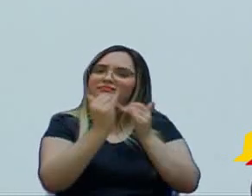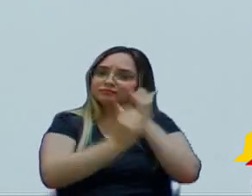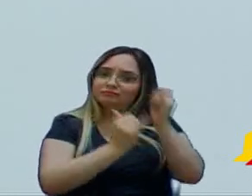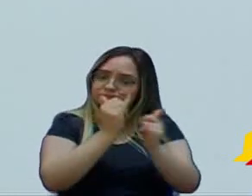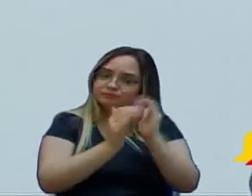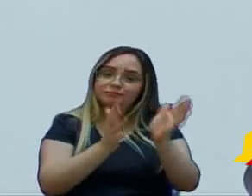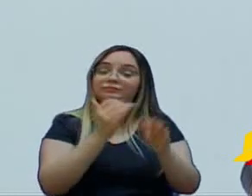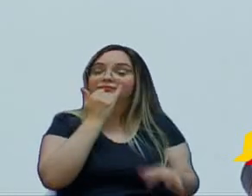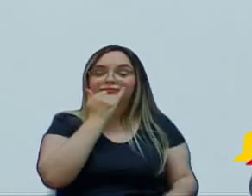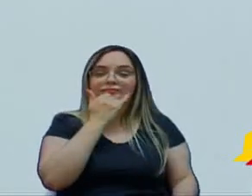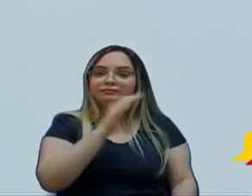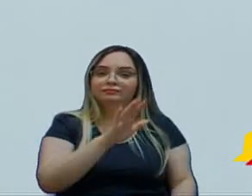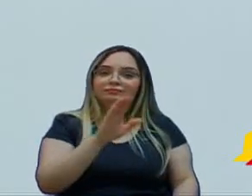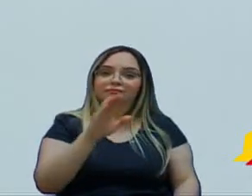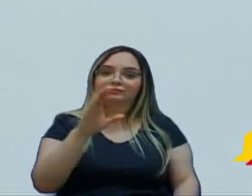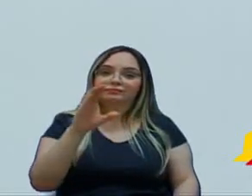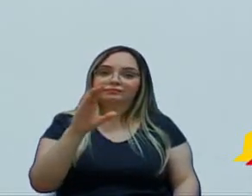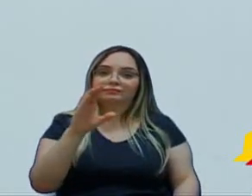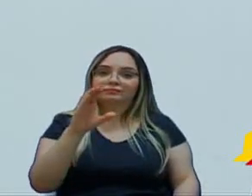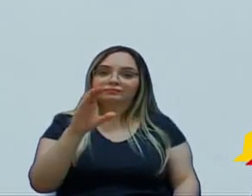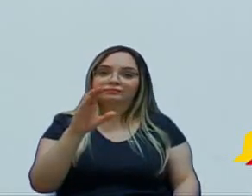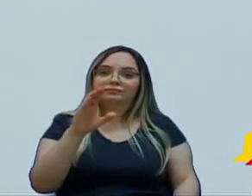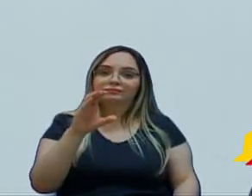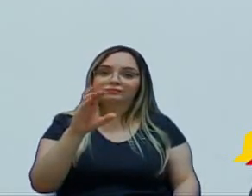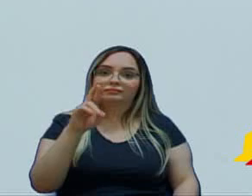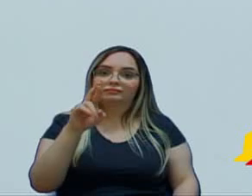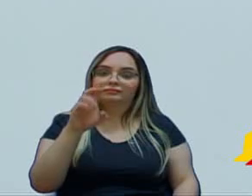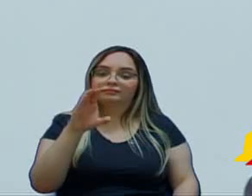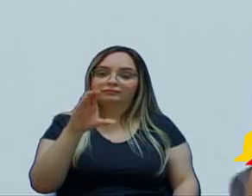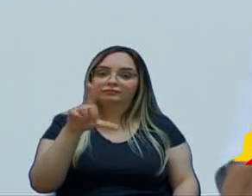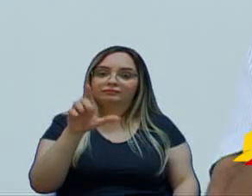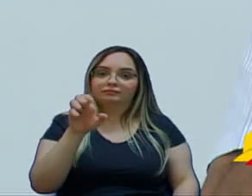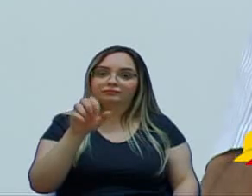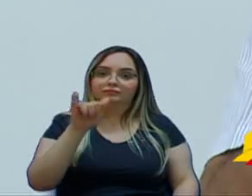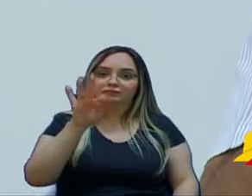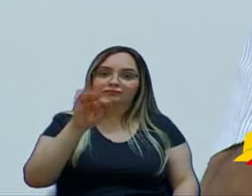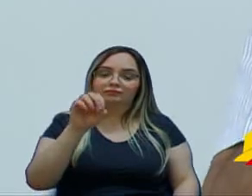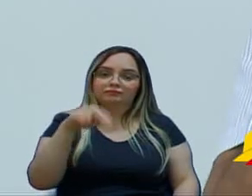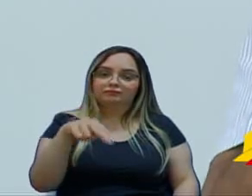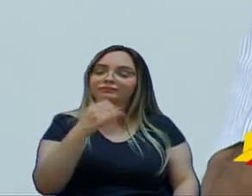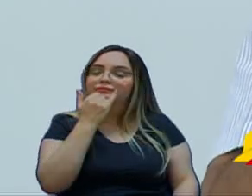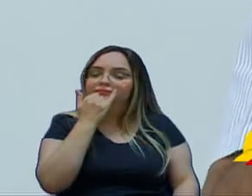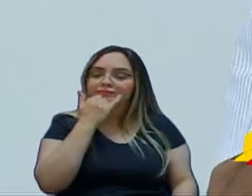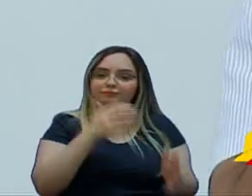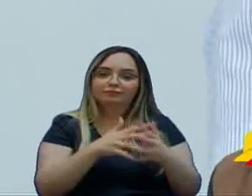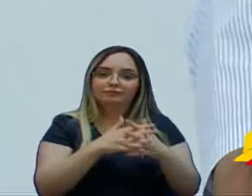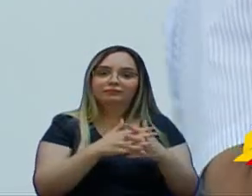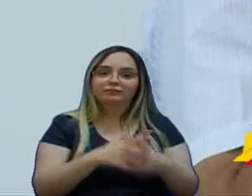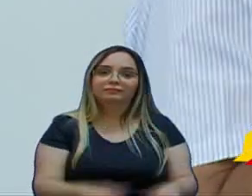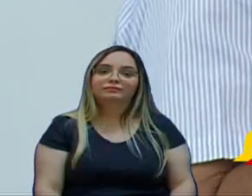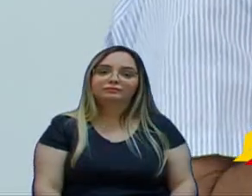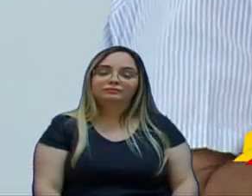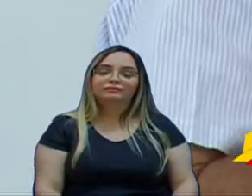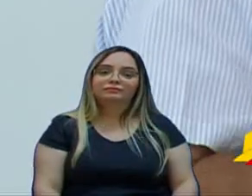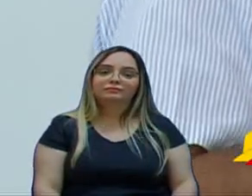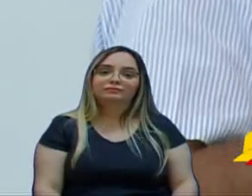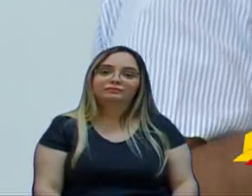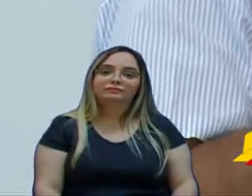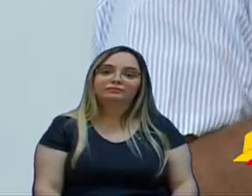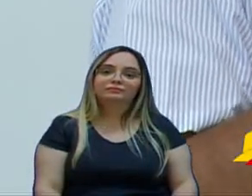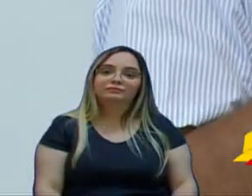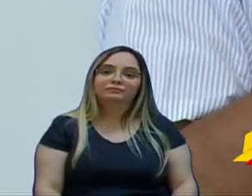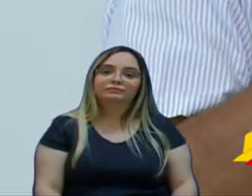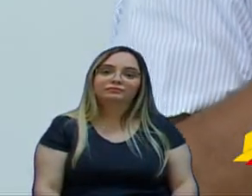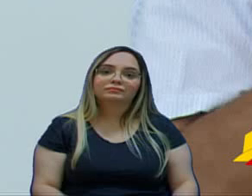É o Creito, desculpa, é o Bispo Creito, né? Ele assumiu, saiu da cidade. Desculpe, Ara, é o Bispo Creito. Então é isso, aí